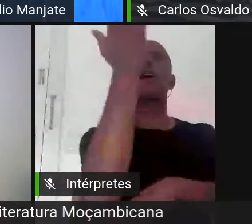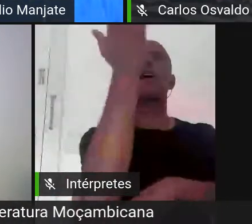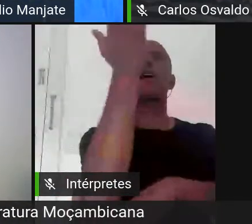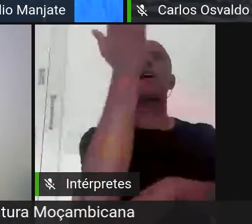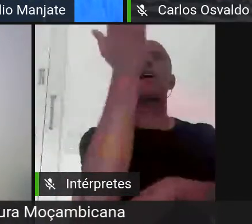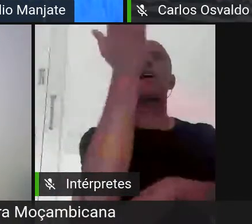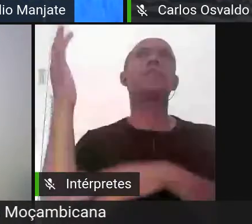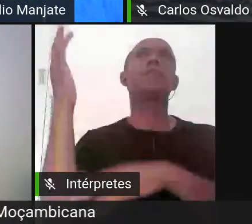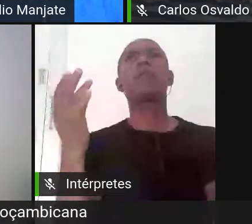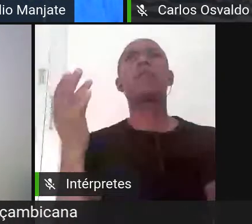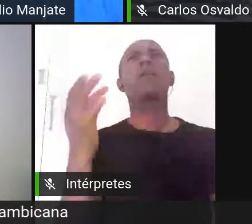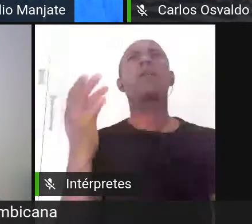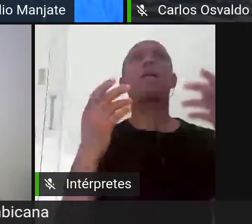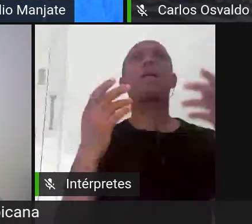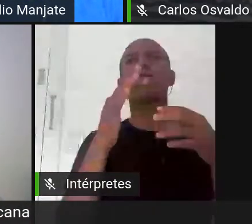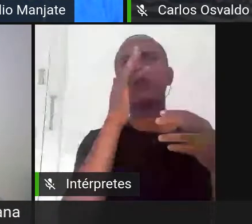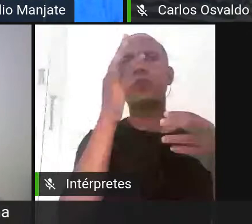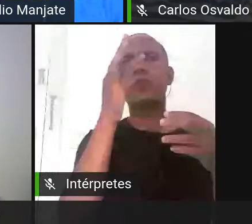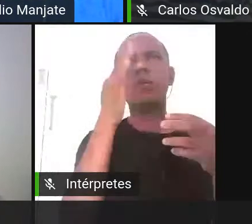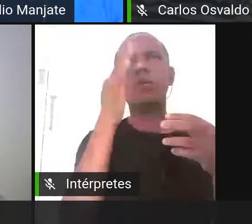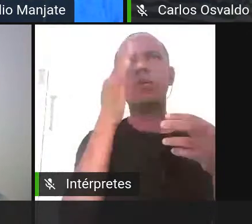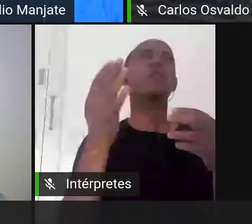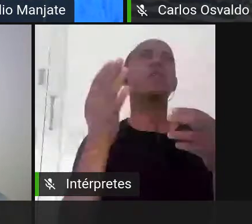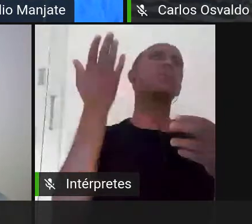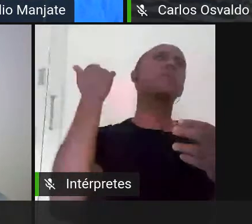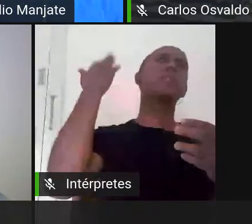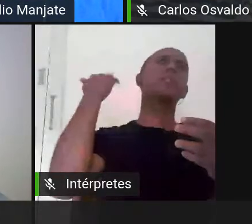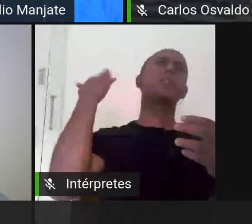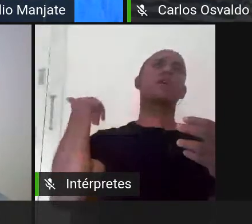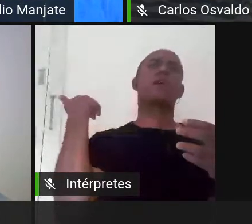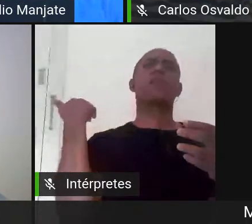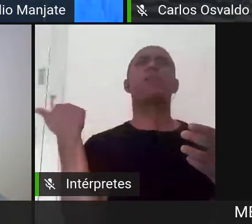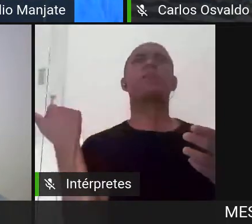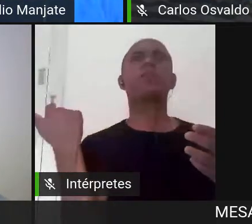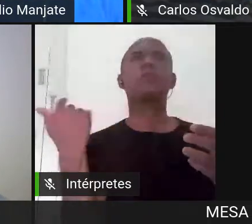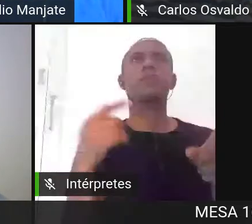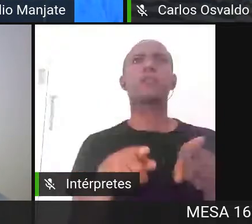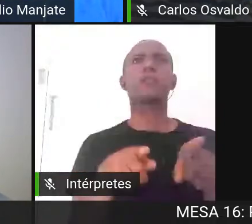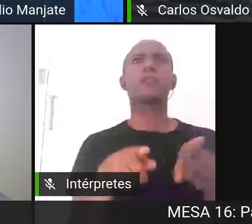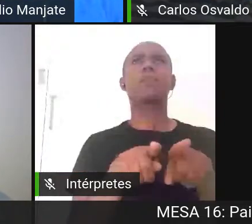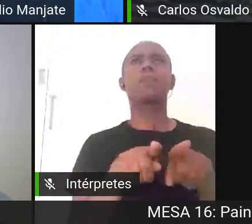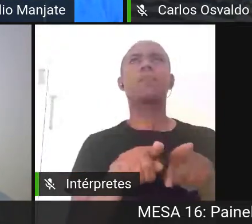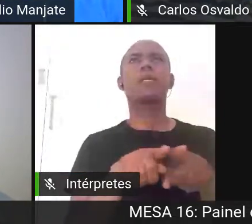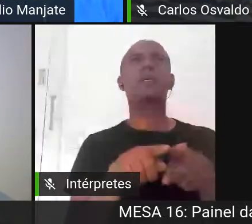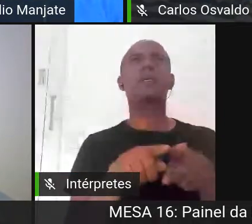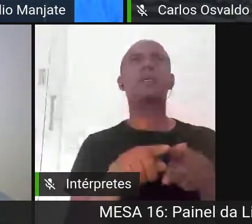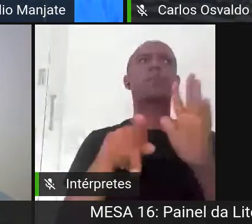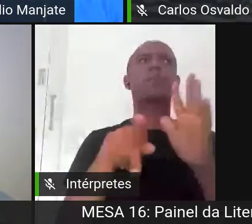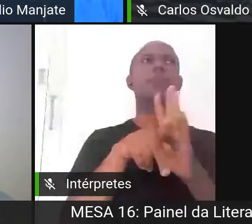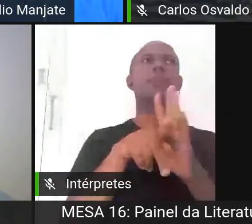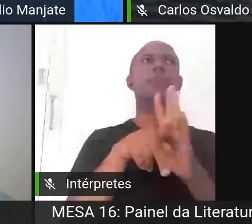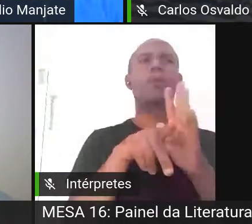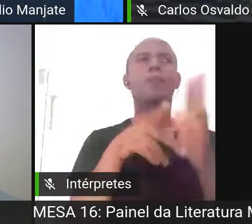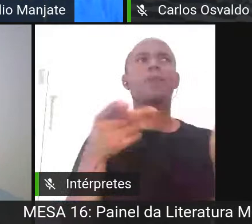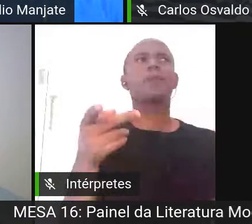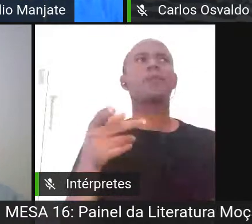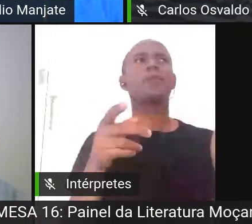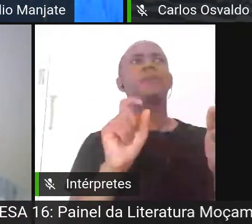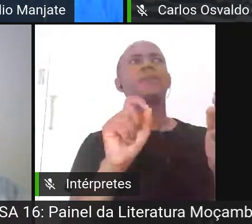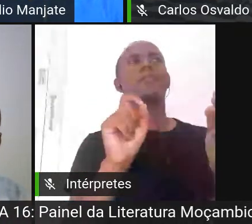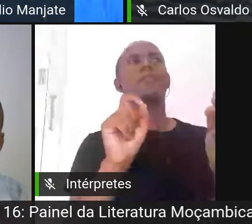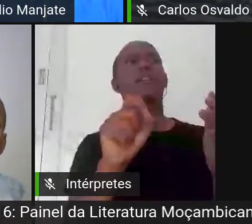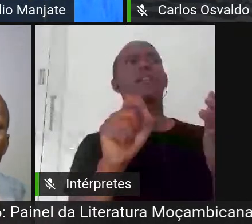eram objeto de referência. Então, eu penso que alguma coisa está sendo feita e tem-se trabalhado bastante